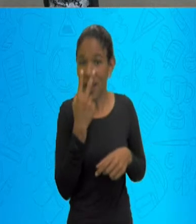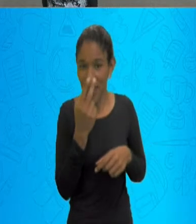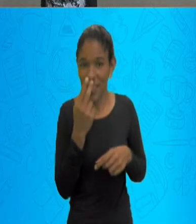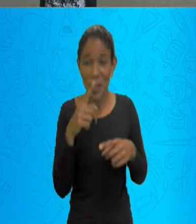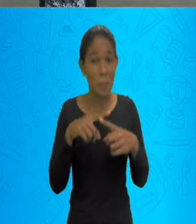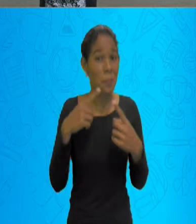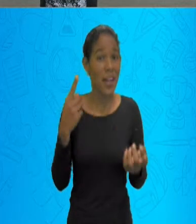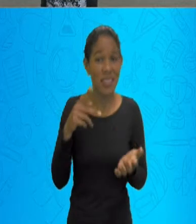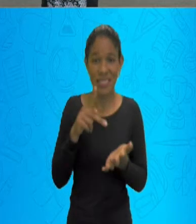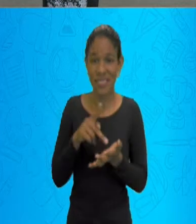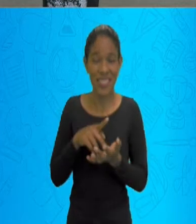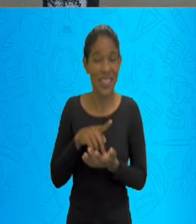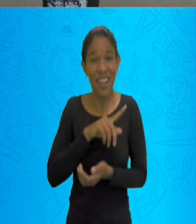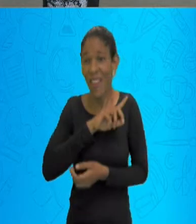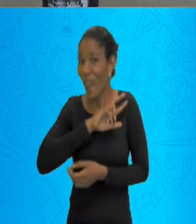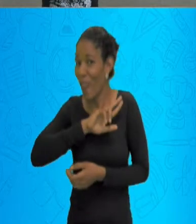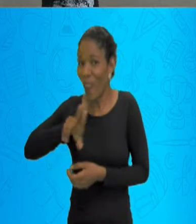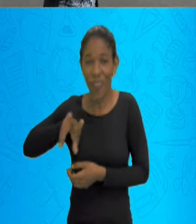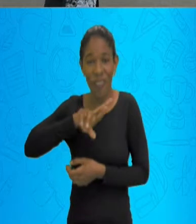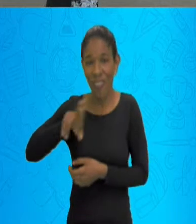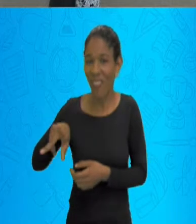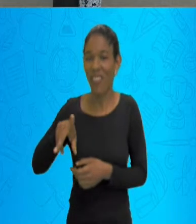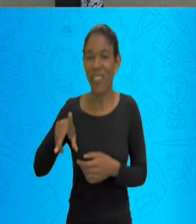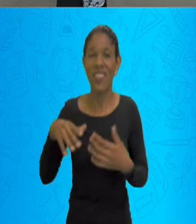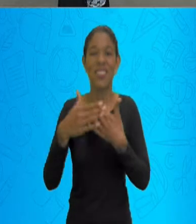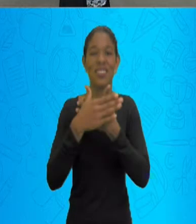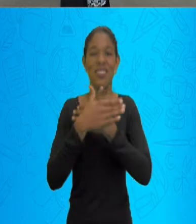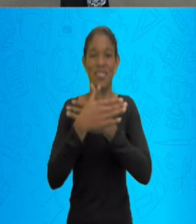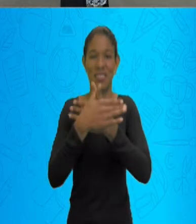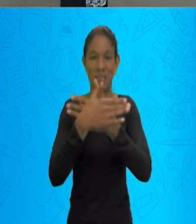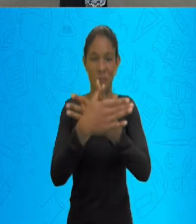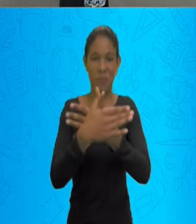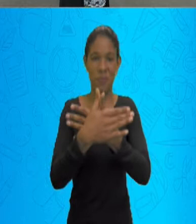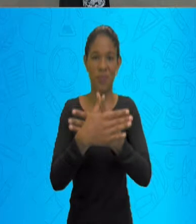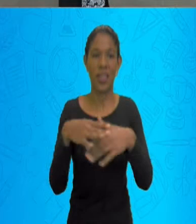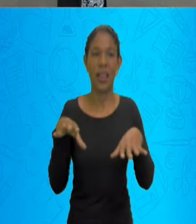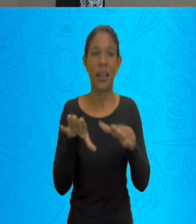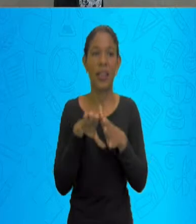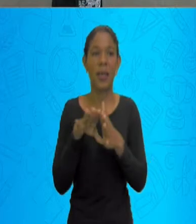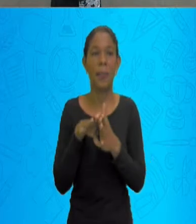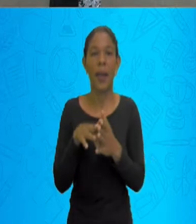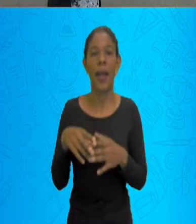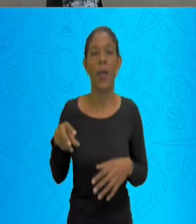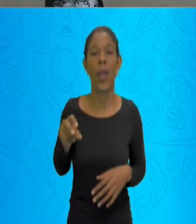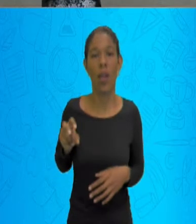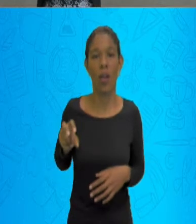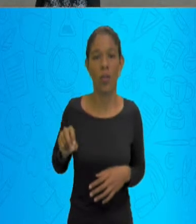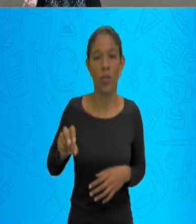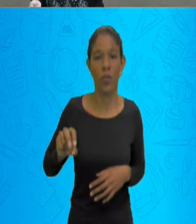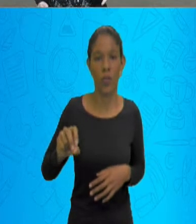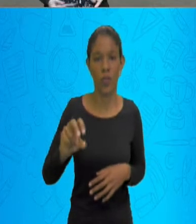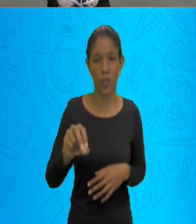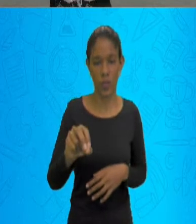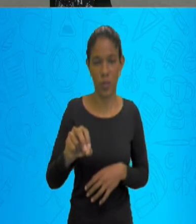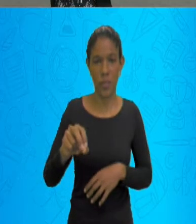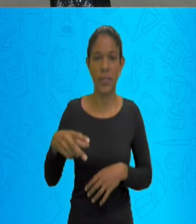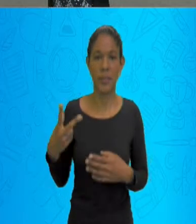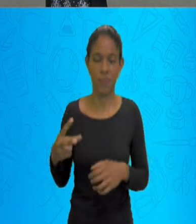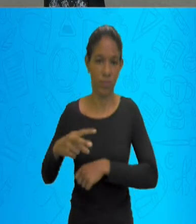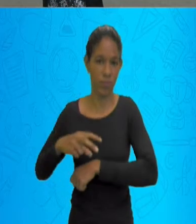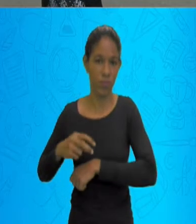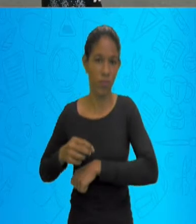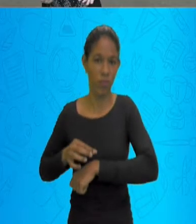uma defesa e ela se protege. A formiga, né? Um outro indivíduo. E aí nós temos